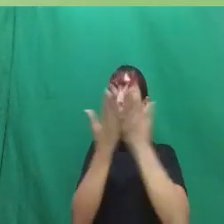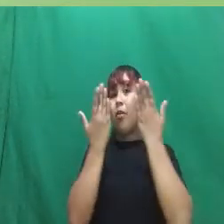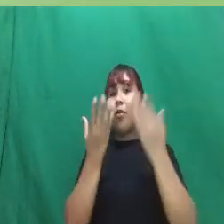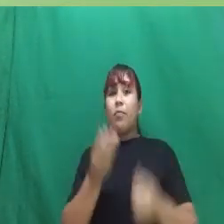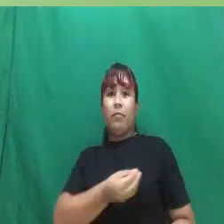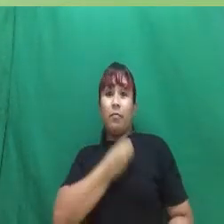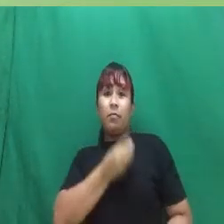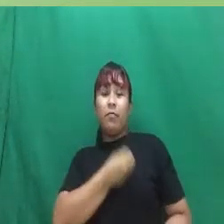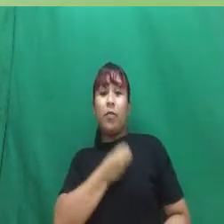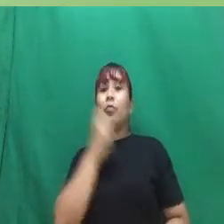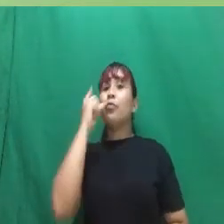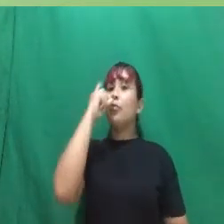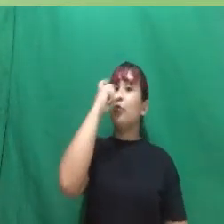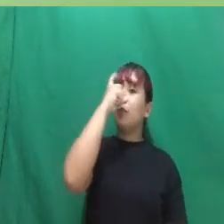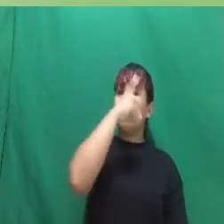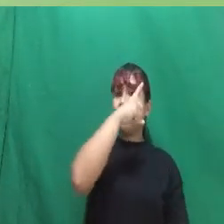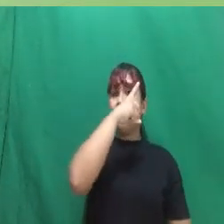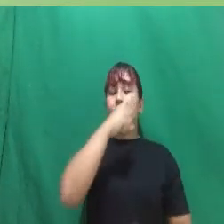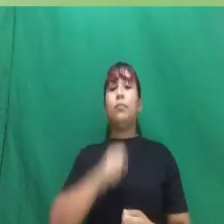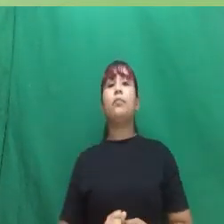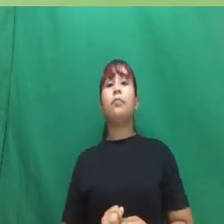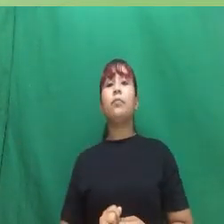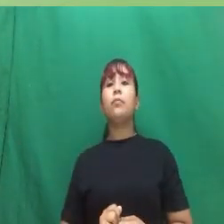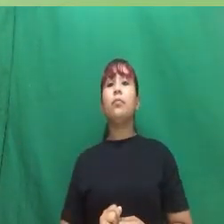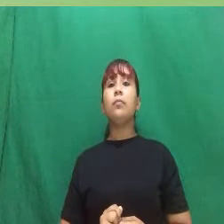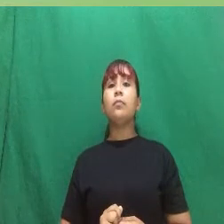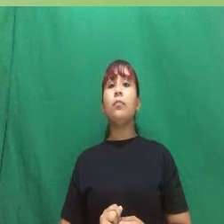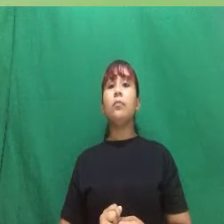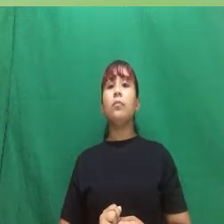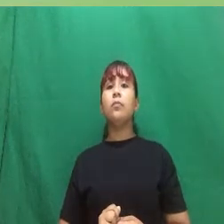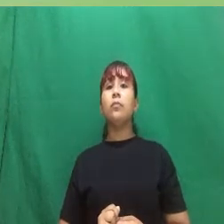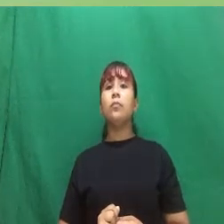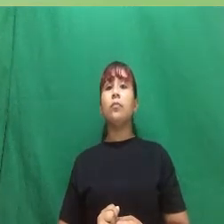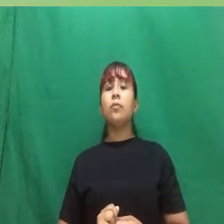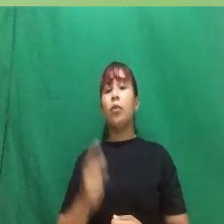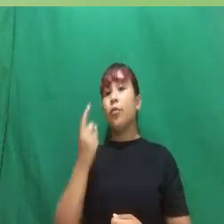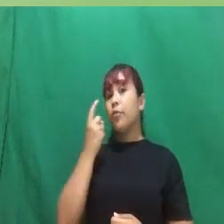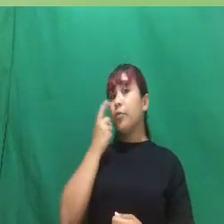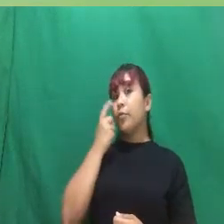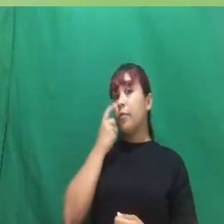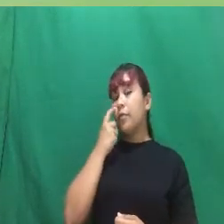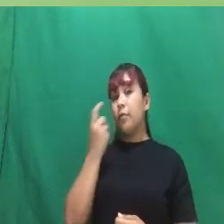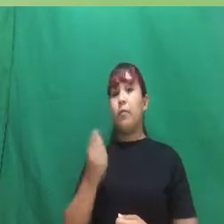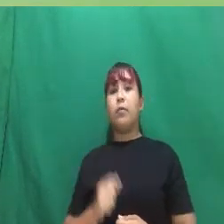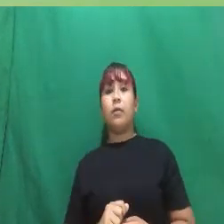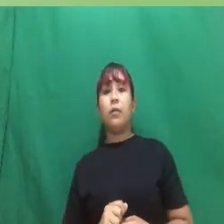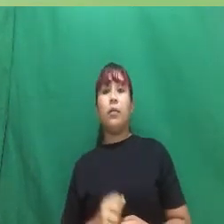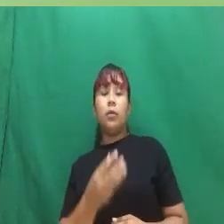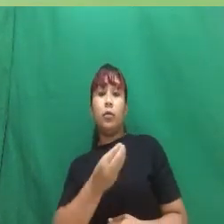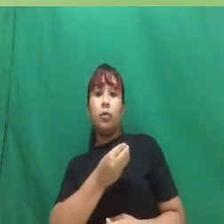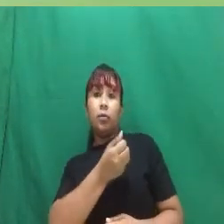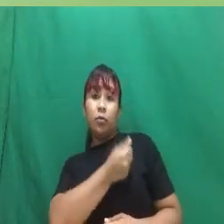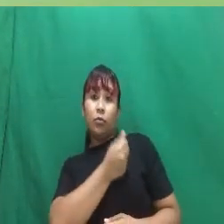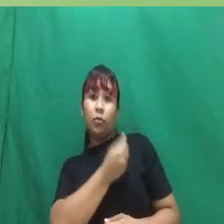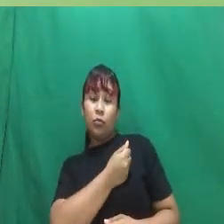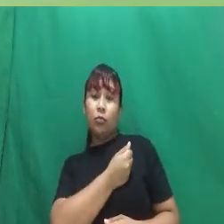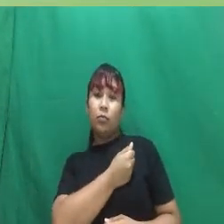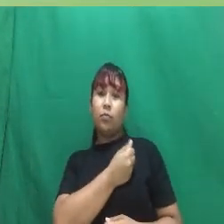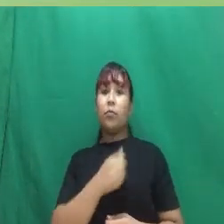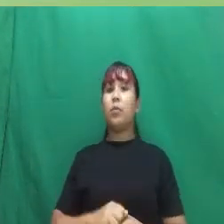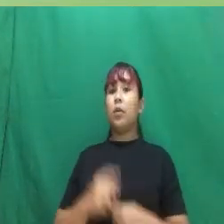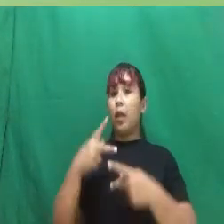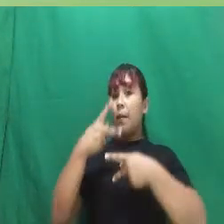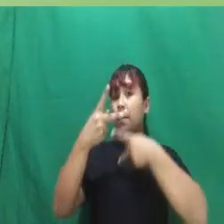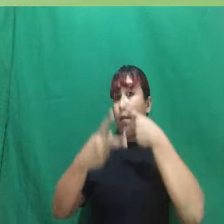está no mesmo Sim. barco, todo mundo vai sair melhor dessa crise, dessa pandemia. Olha, eu tenho